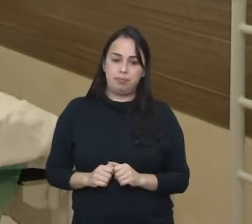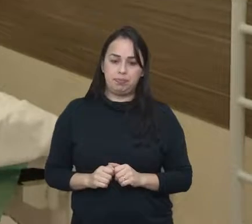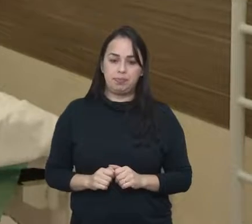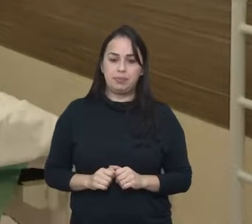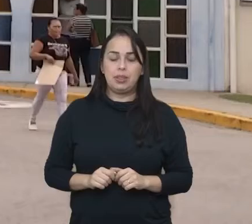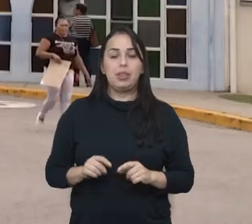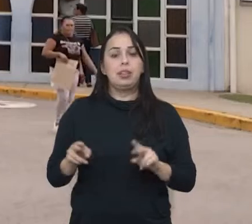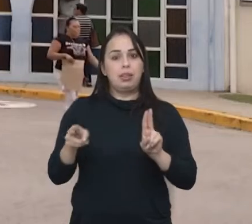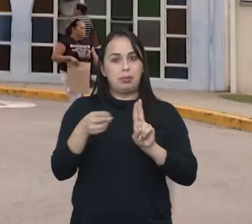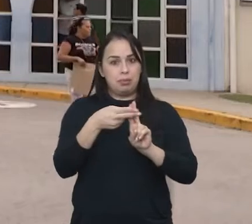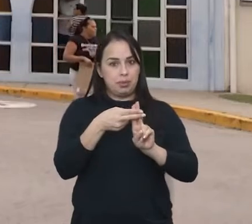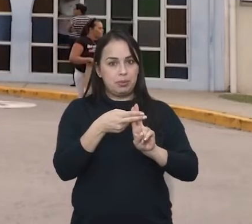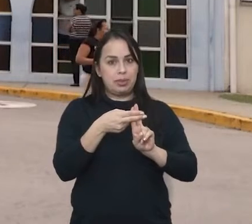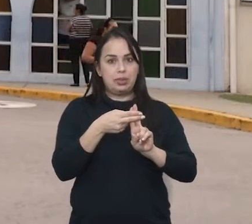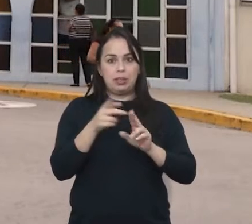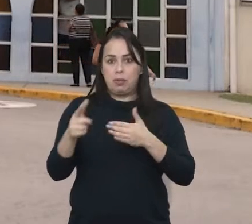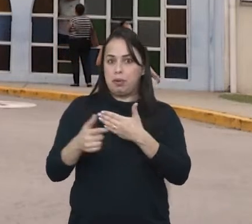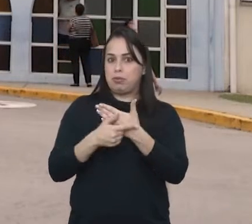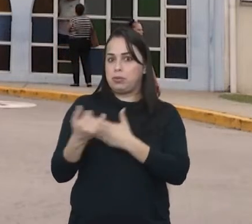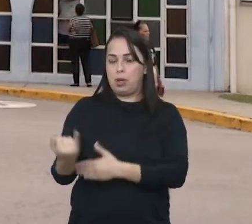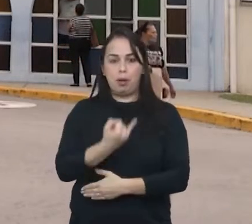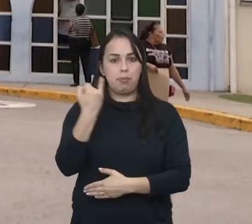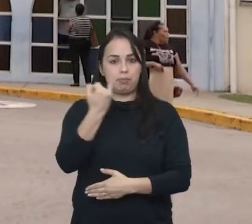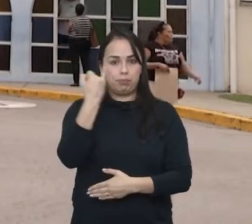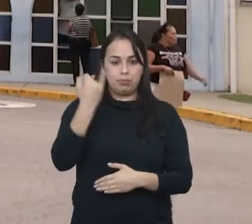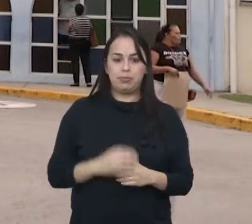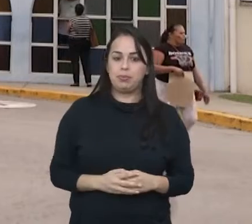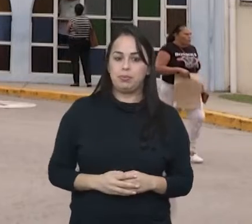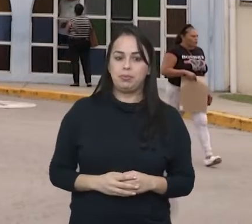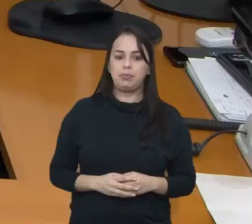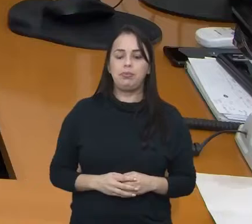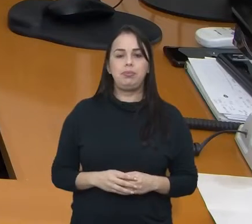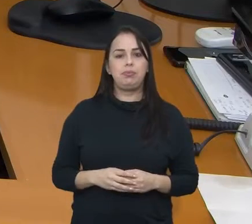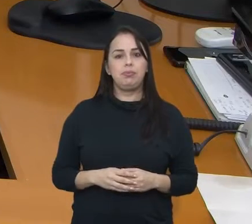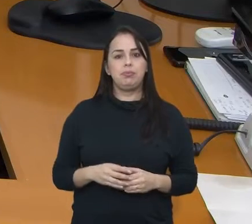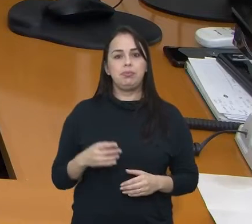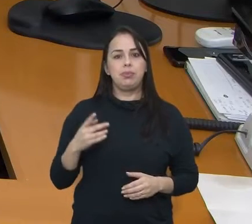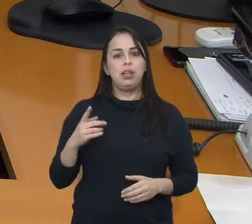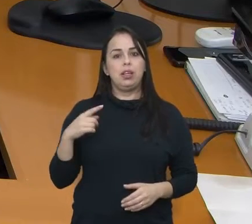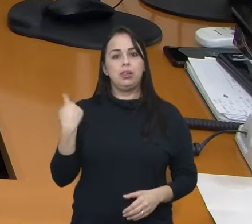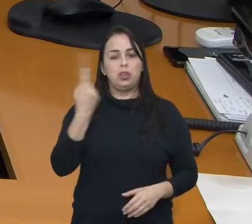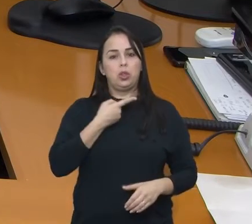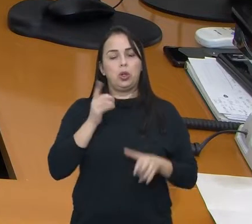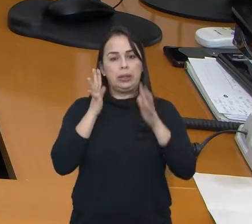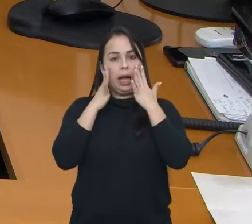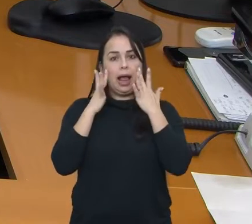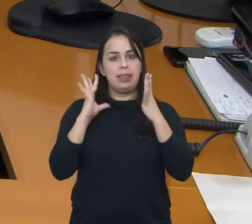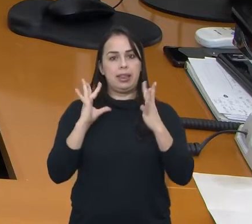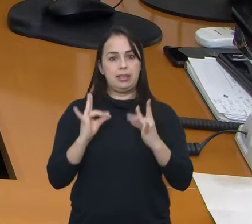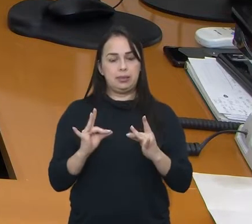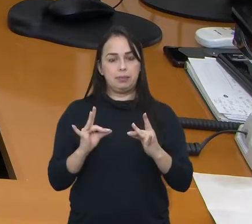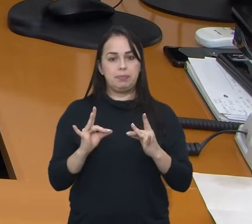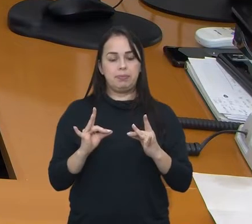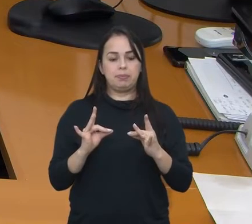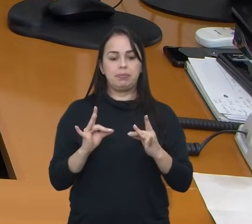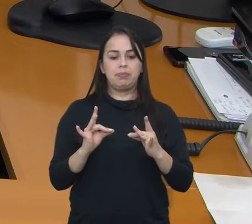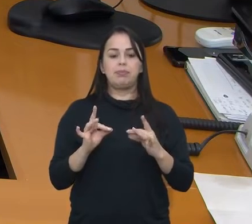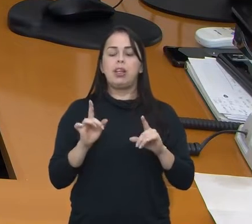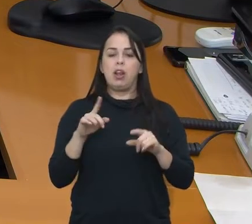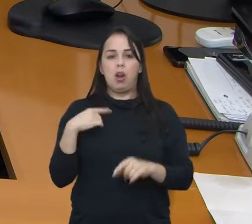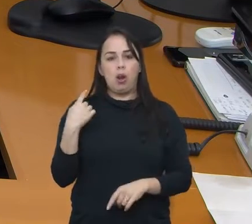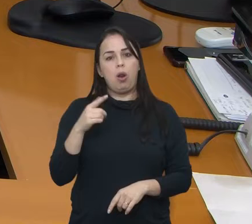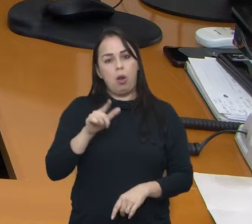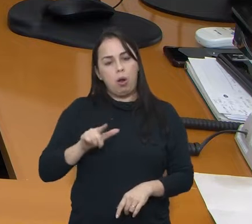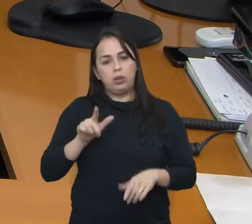aos pacientes. E o SUS possui papel decisivo nesta questão. Assim, a nossa atenção pública, ela, com todos